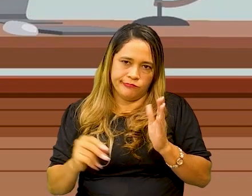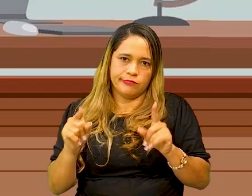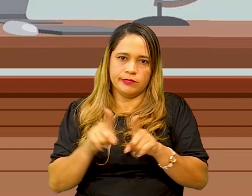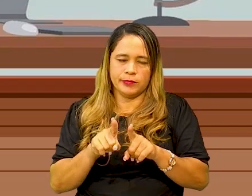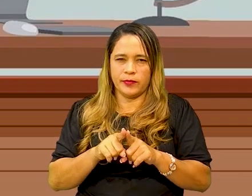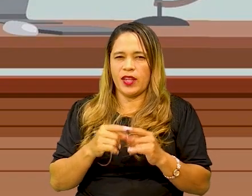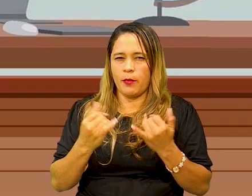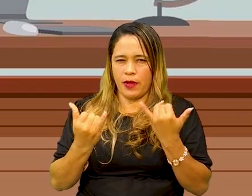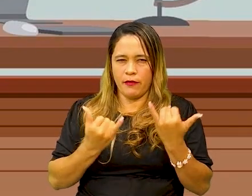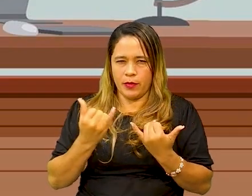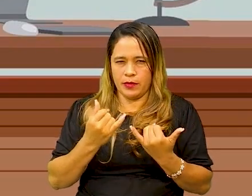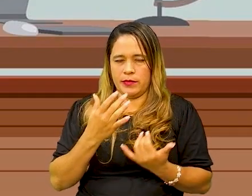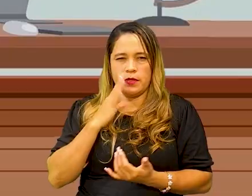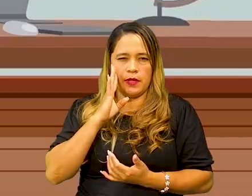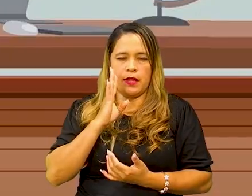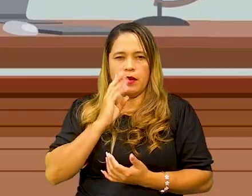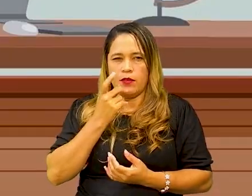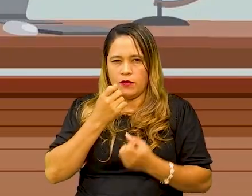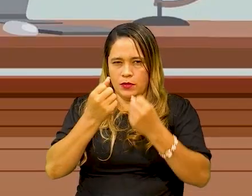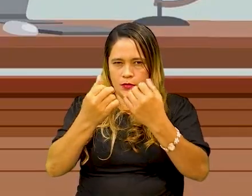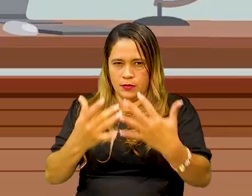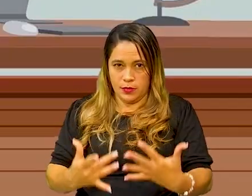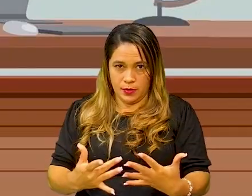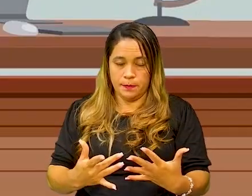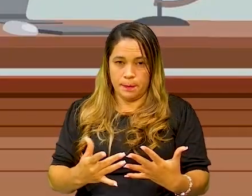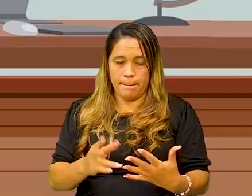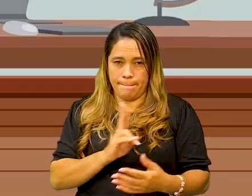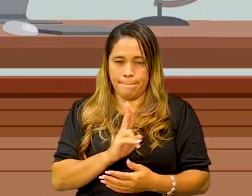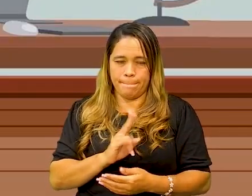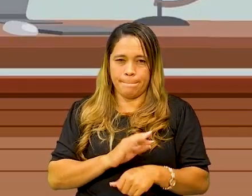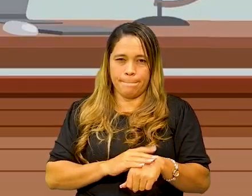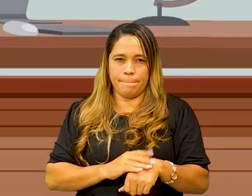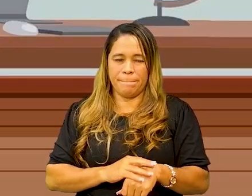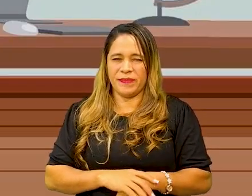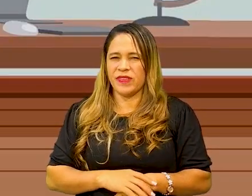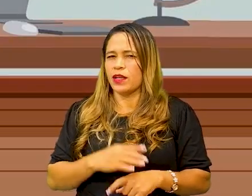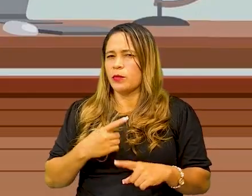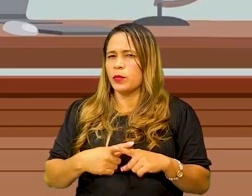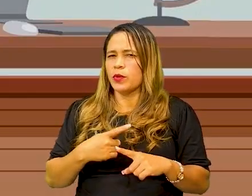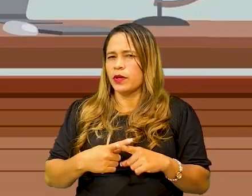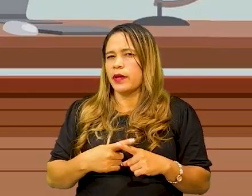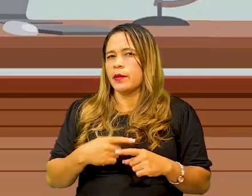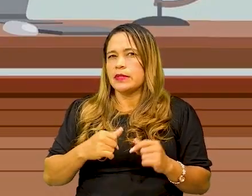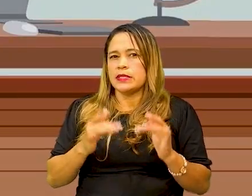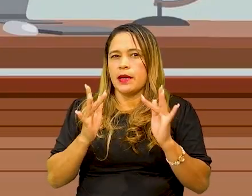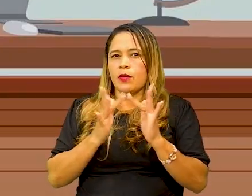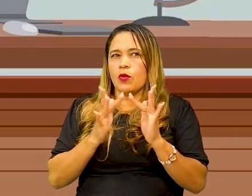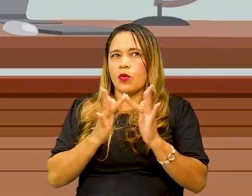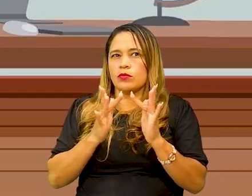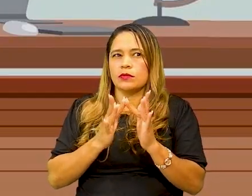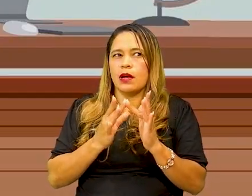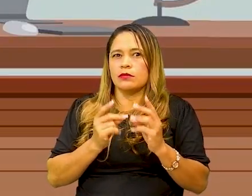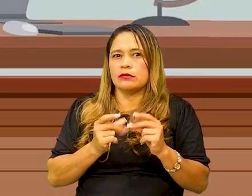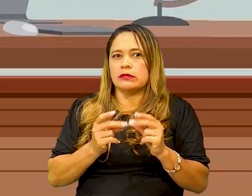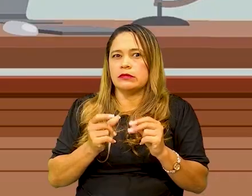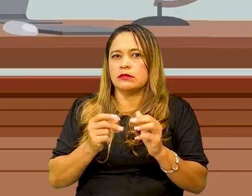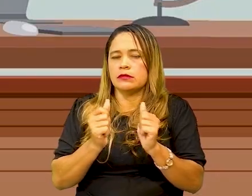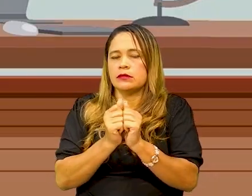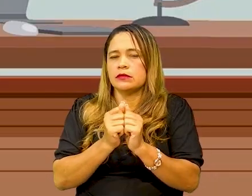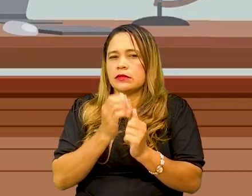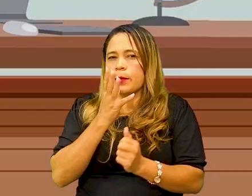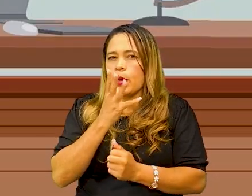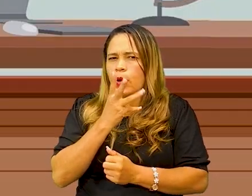legal sobre essa doença chamada de hanseníase. Por que a gente fala que tem que ser um contato prolongado? E que tanto que é